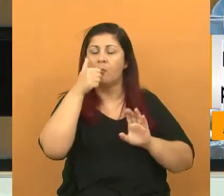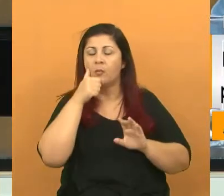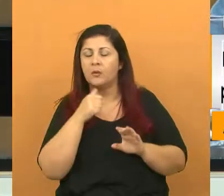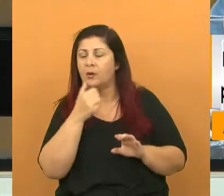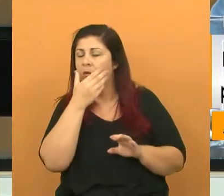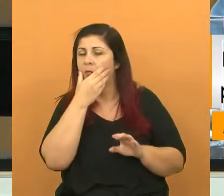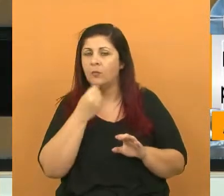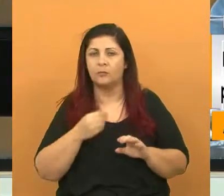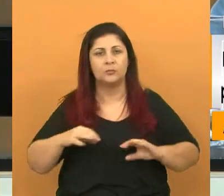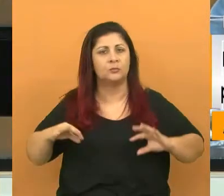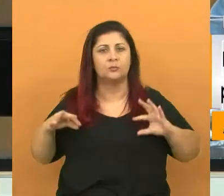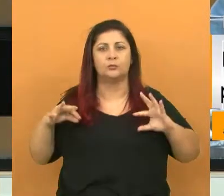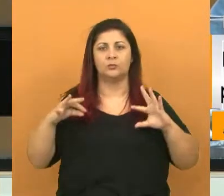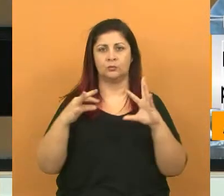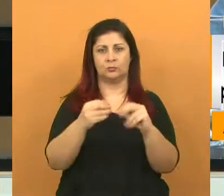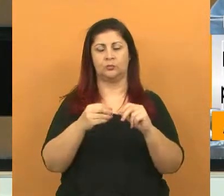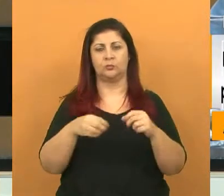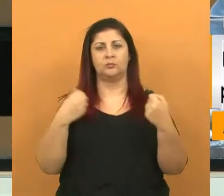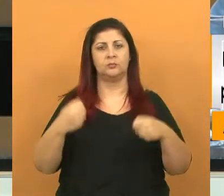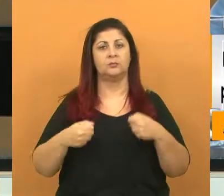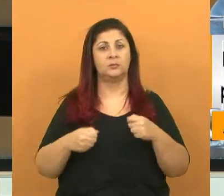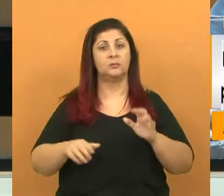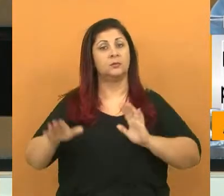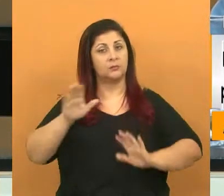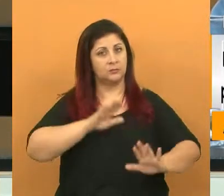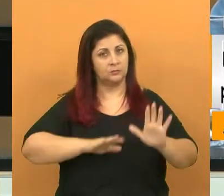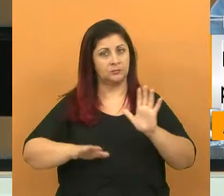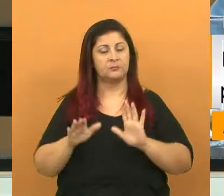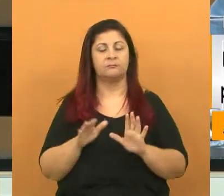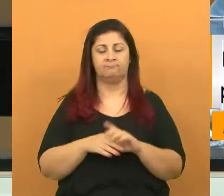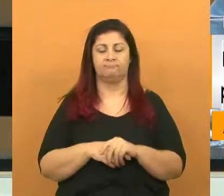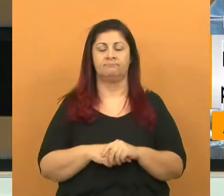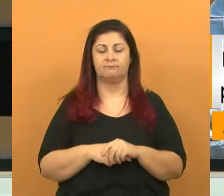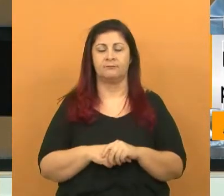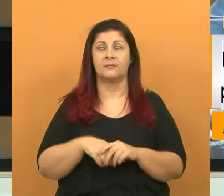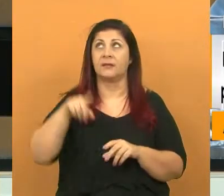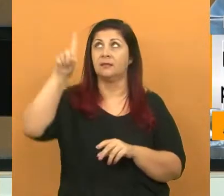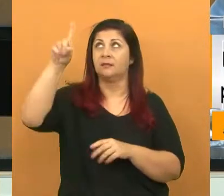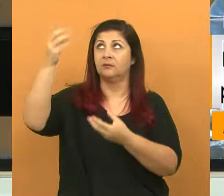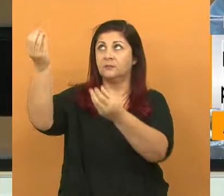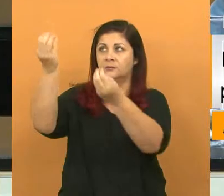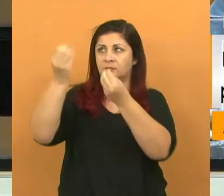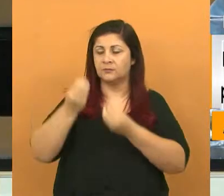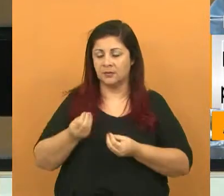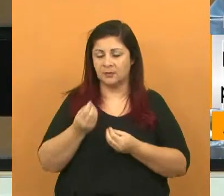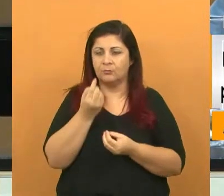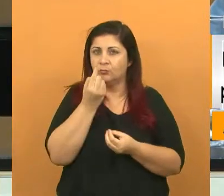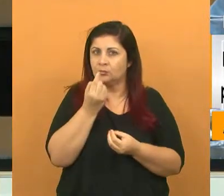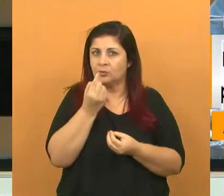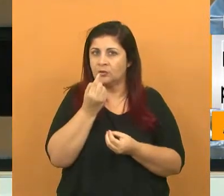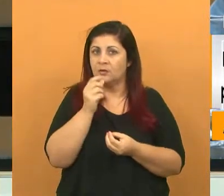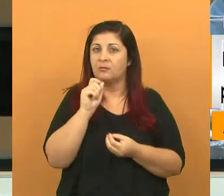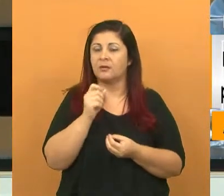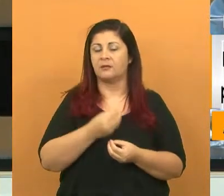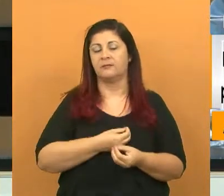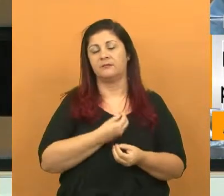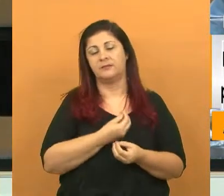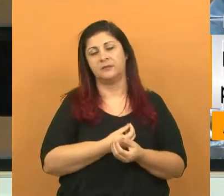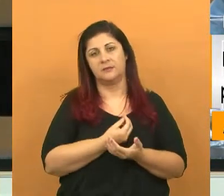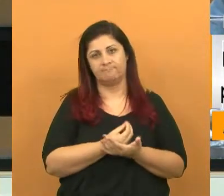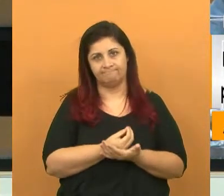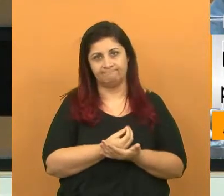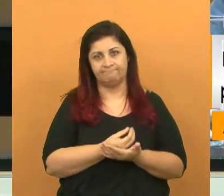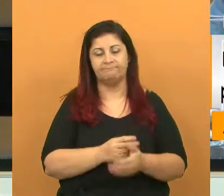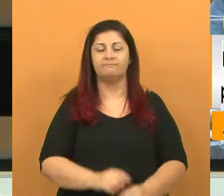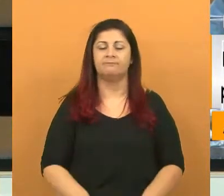acho que todos nós temos que valorizar esse presente que Deus nos deu, que é um só, que é a nossa vida.